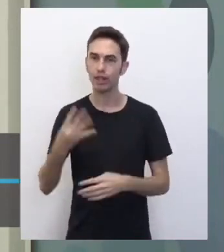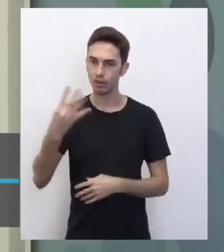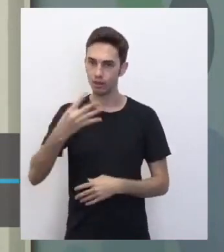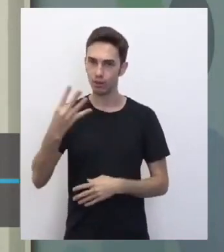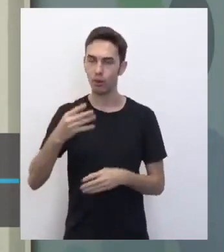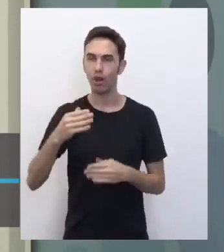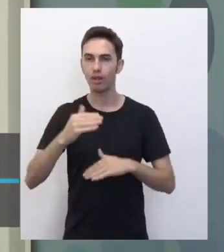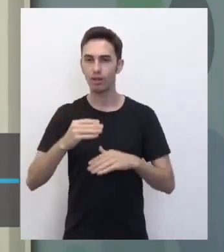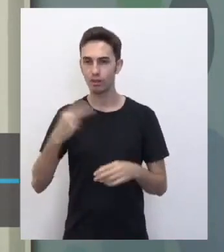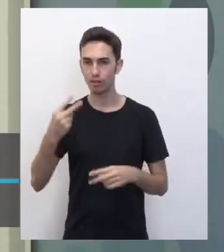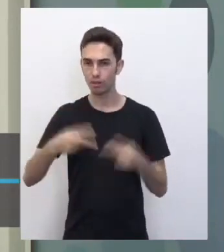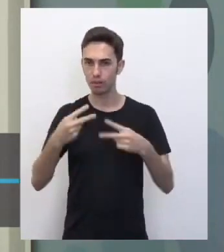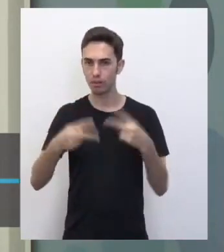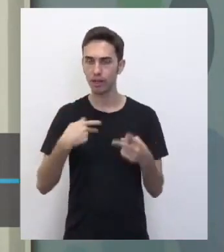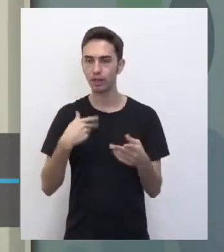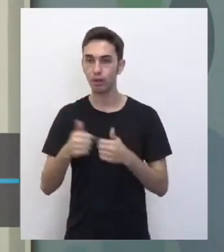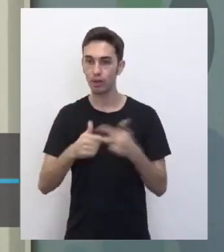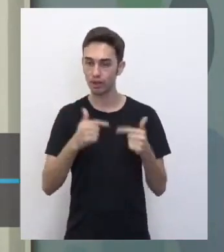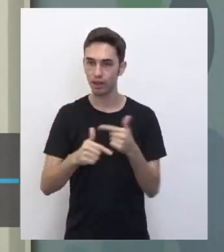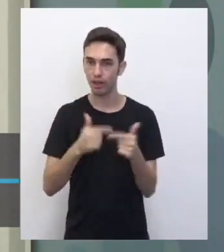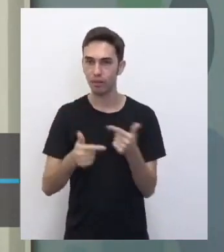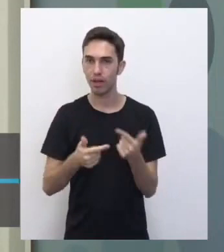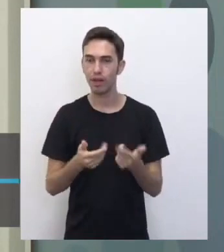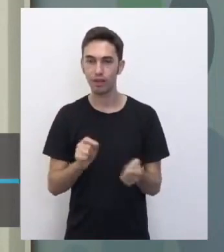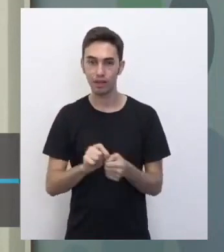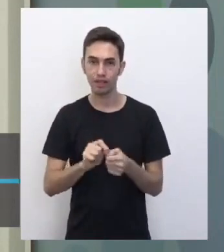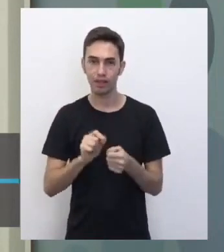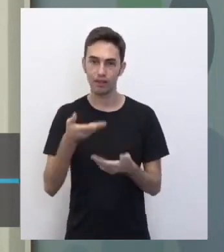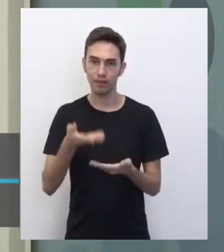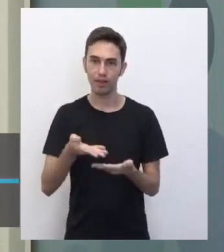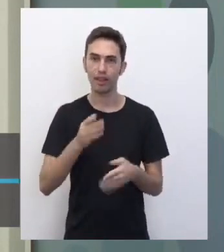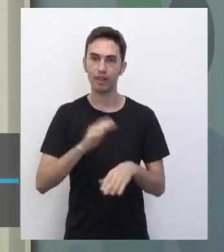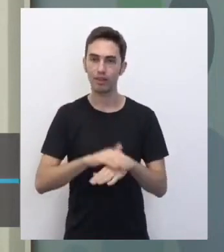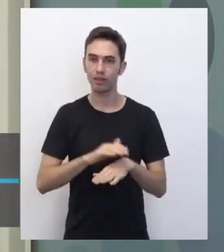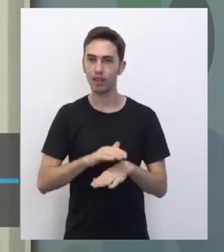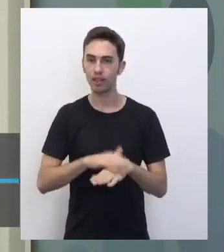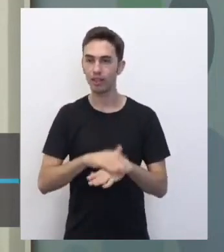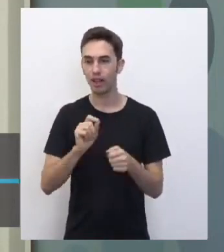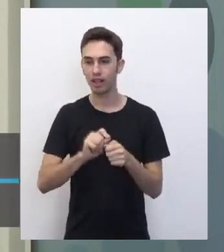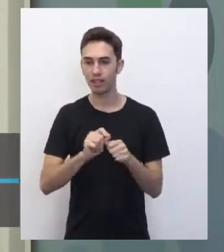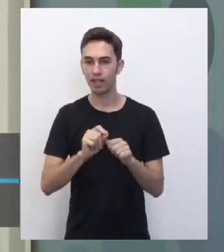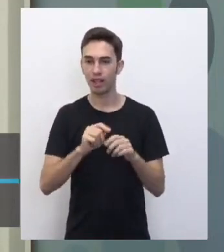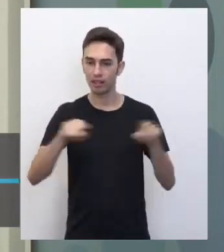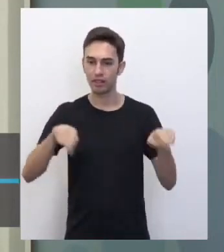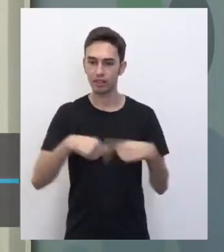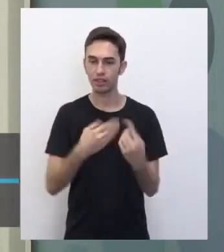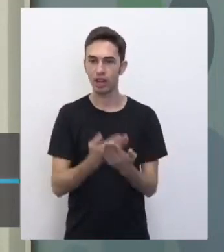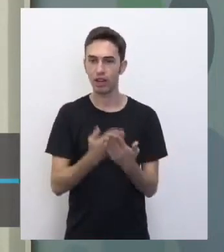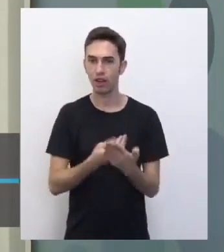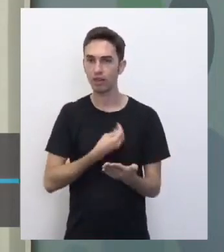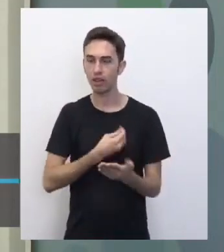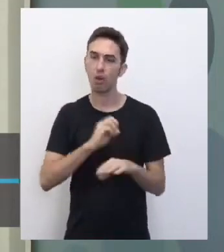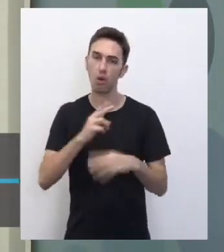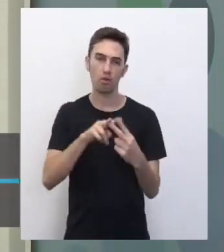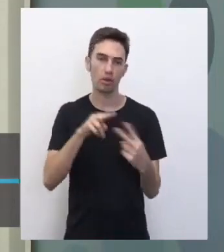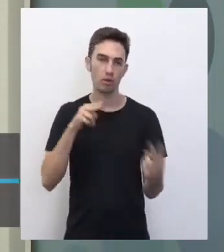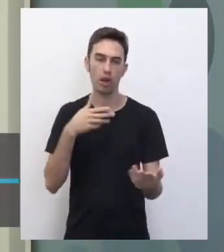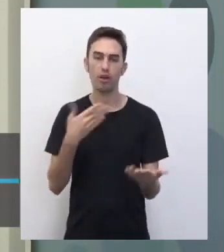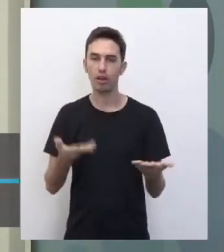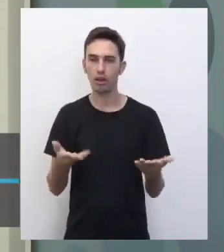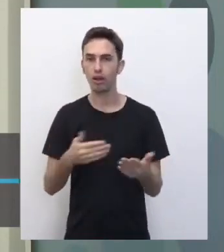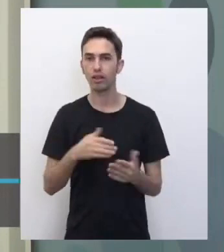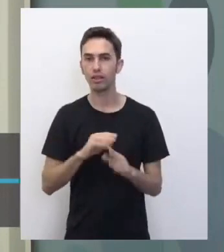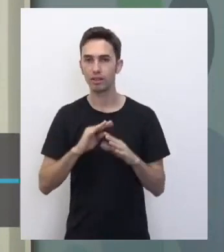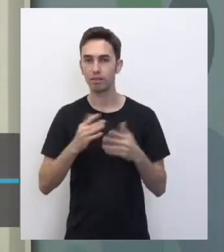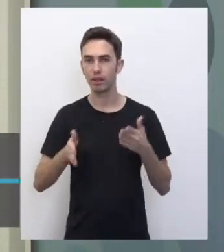nesse trabalho ímpar que é realizado na sala de aula, na sala virtual, nos tempos em que nós estamos vivendo. Junto com o